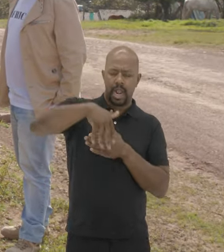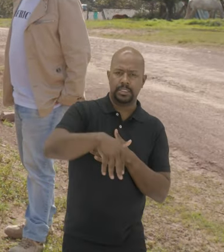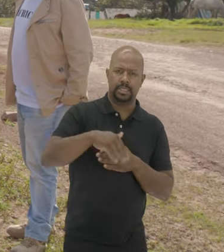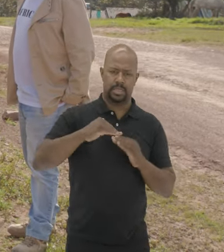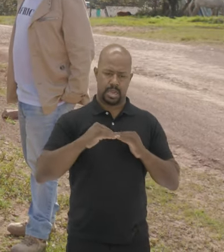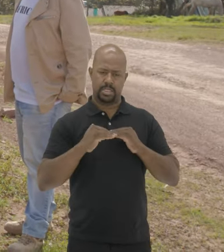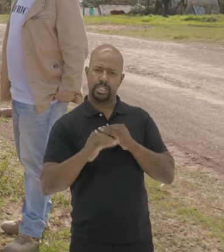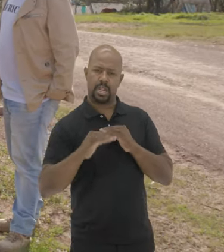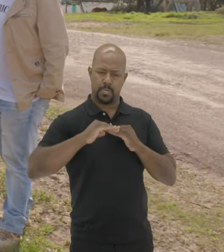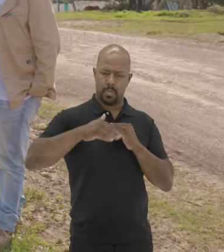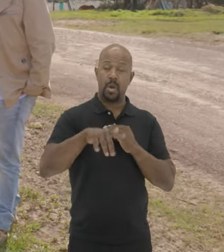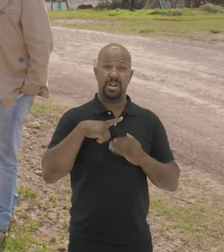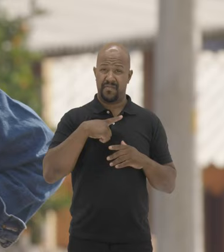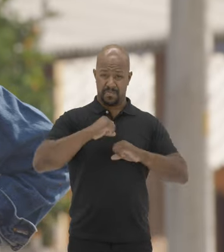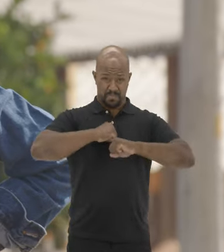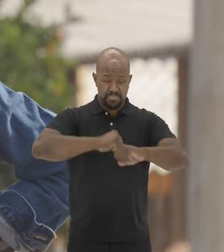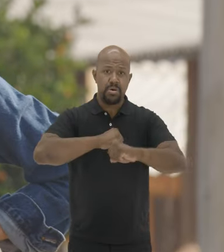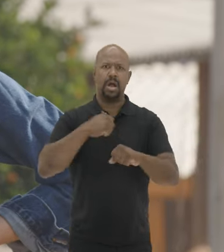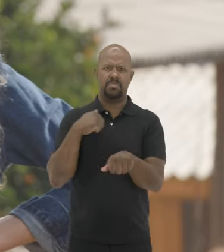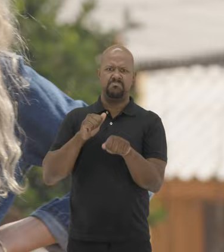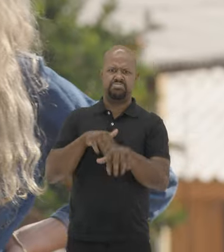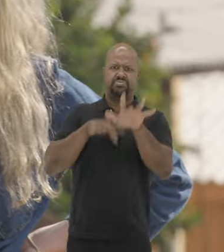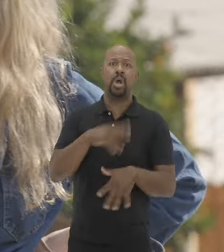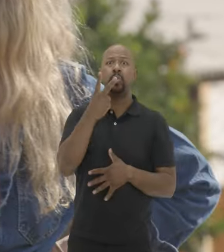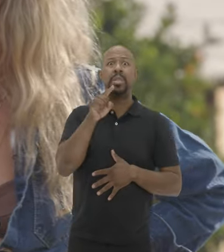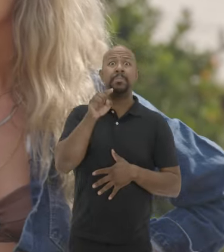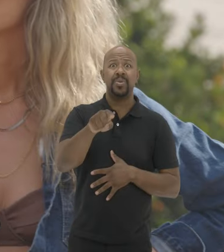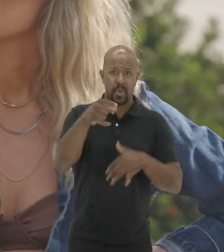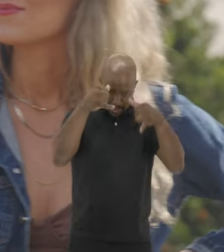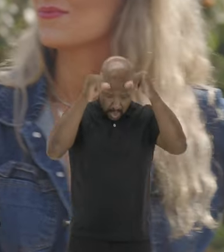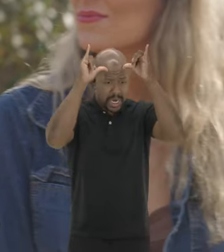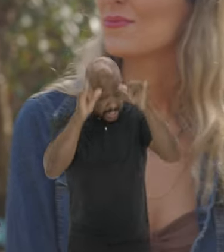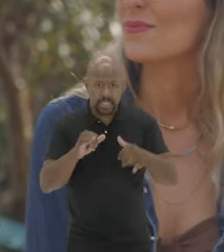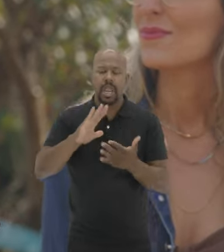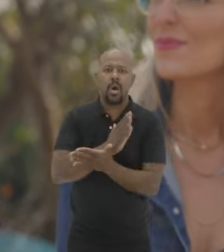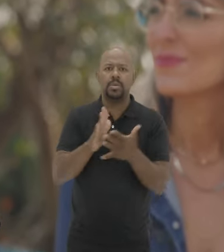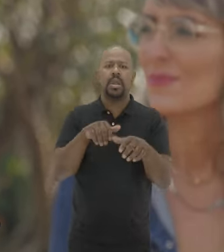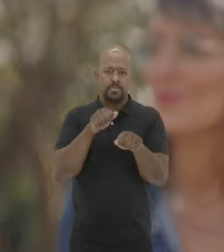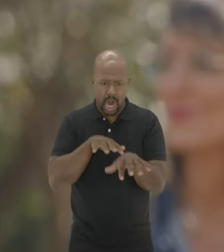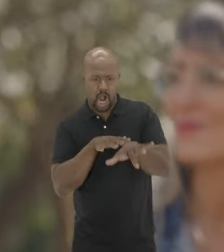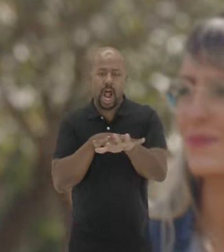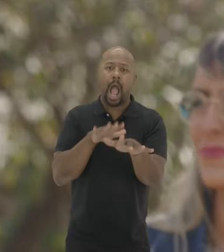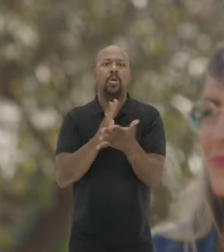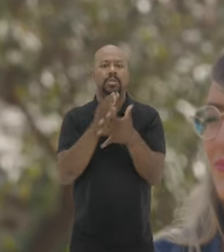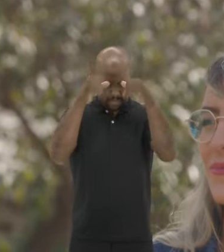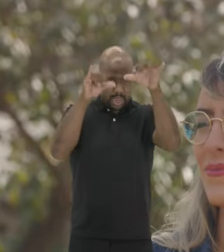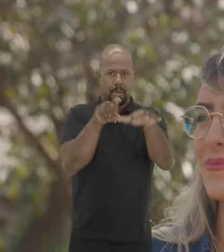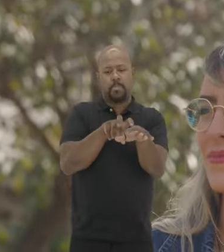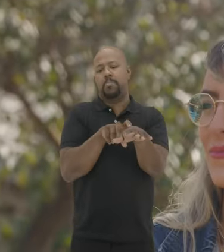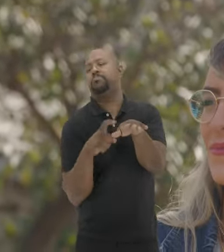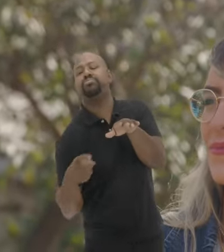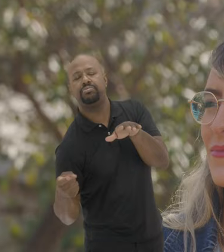quando dava um estouro da Boiada imagina o volume né duas mil cabeças tinha gado que caia barranco abaixo que